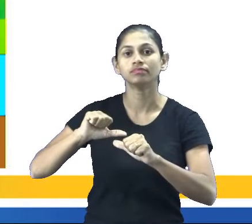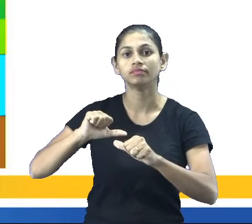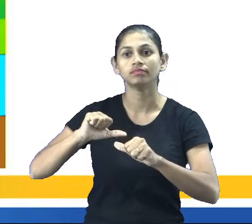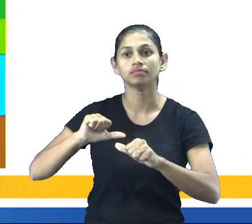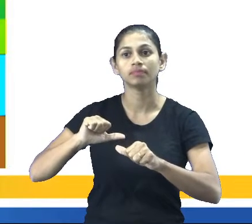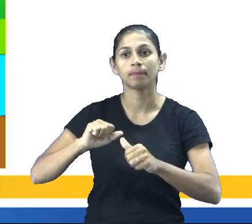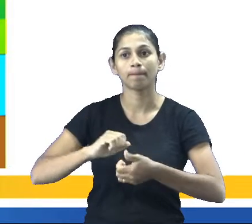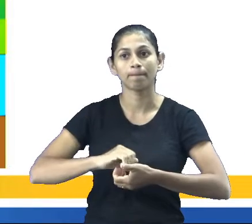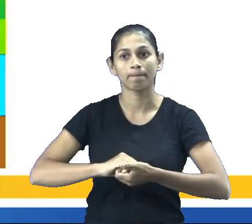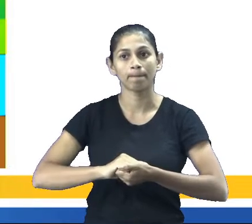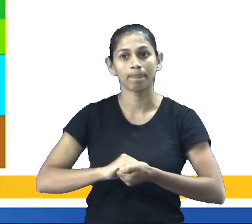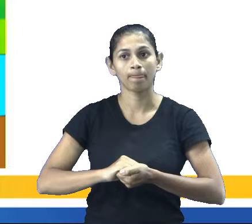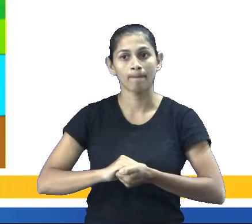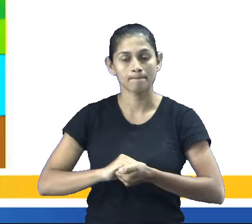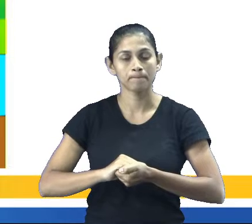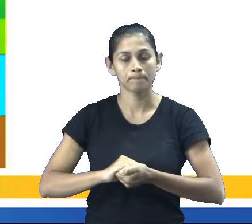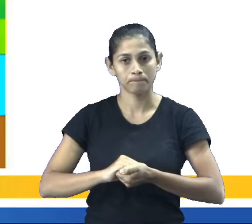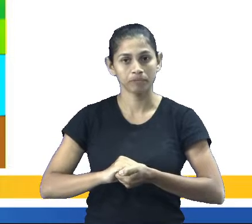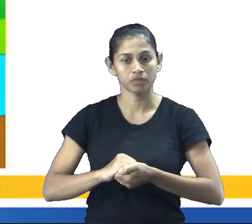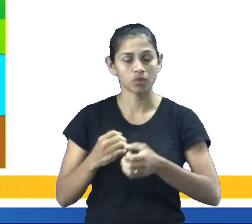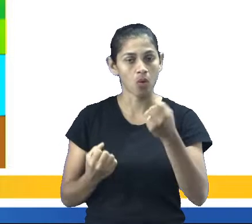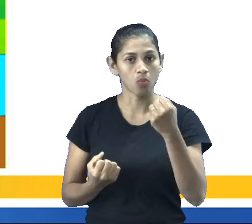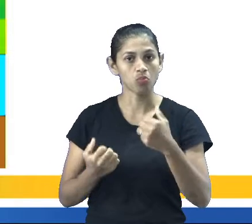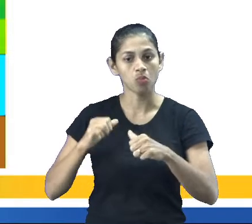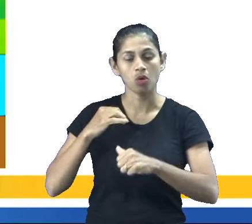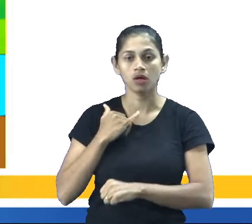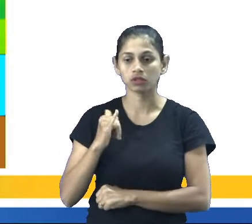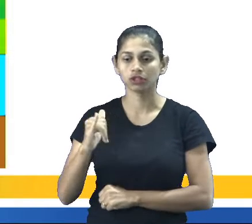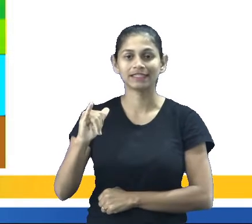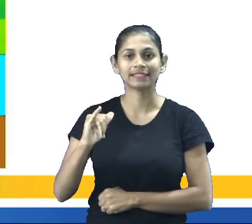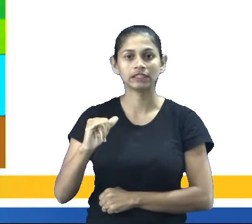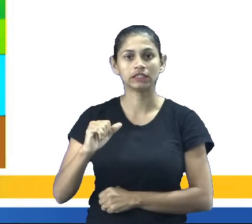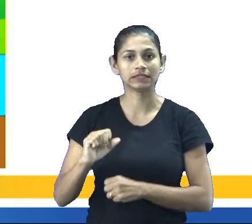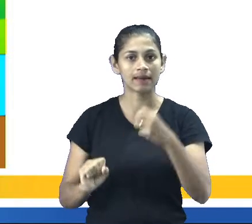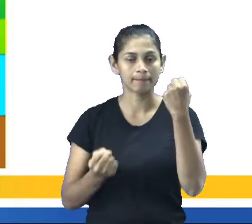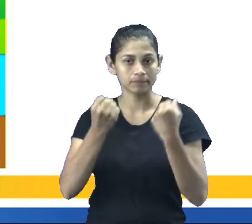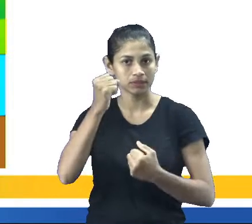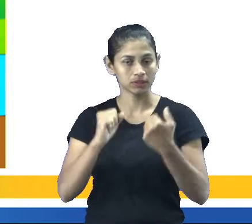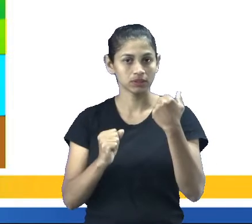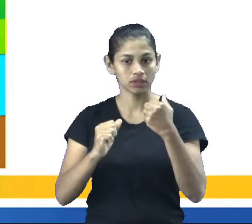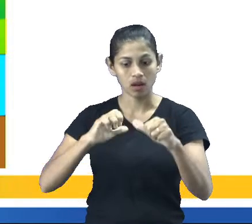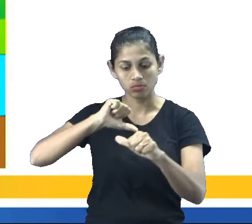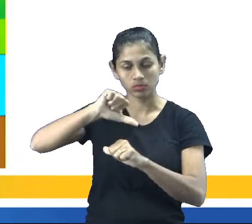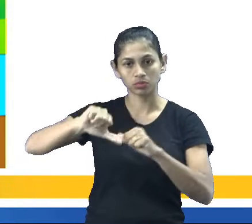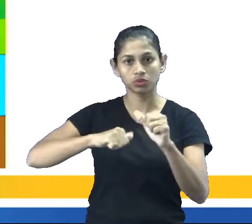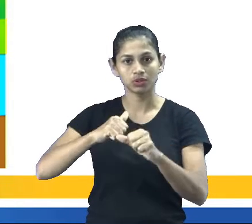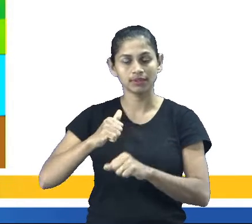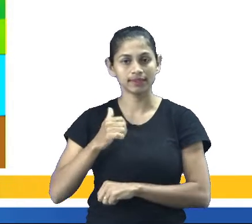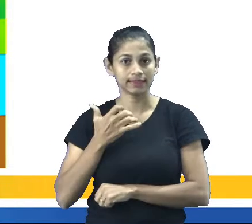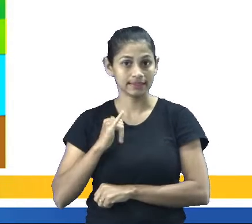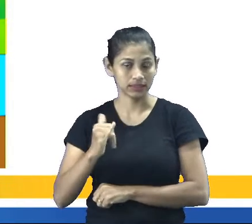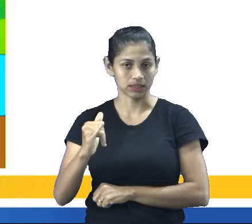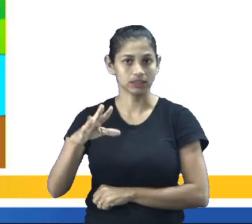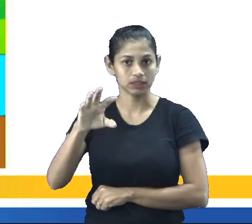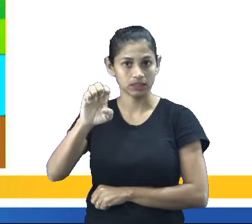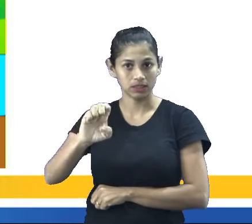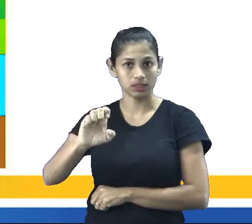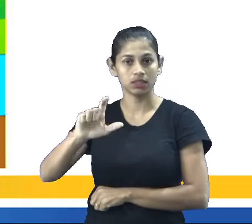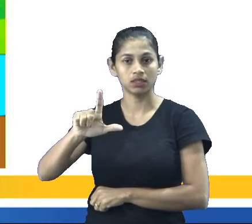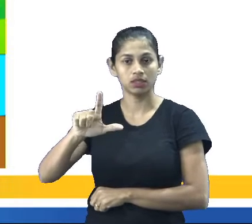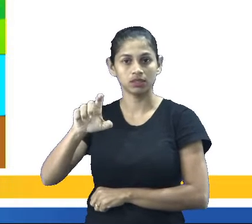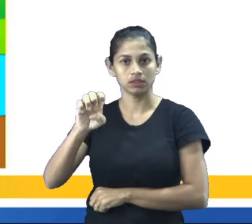energia mecânica, né, dessa turbina girando em energia elétrica. Então aqui a gente tem